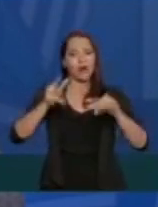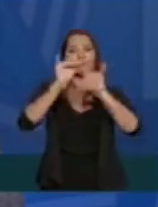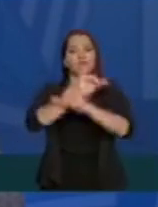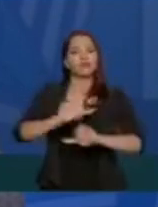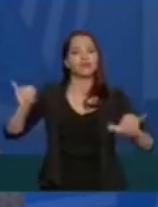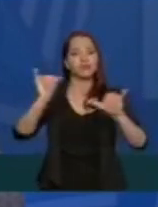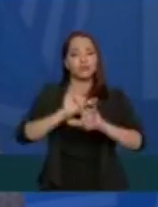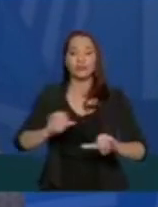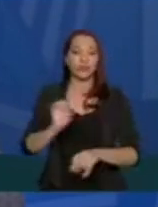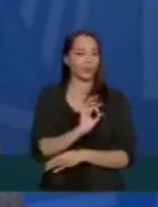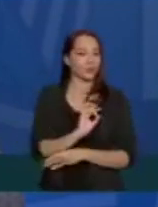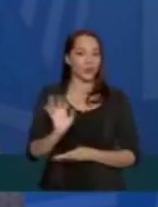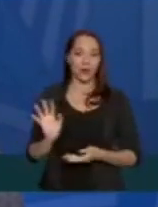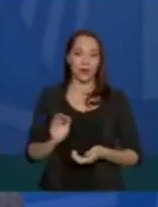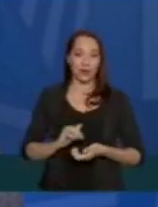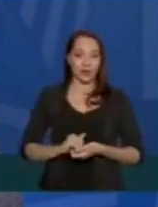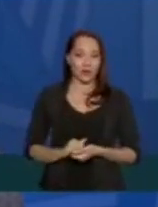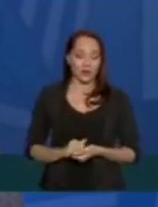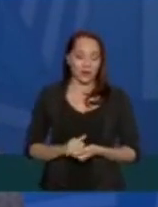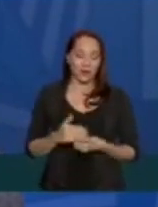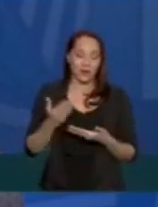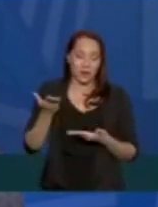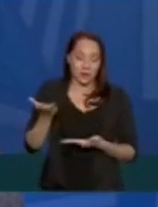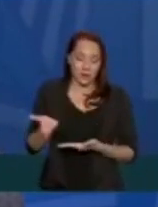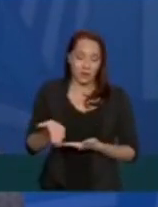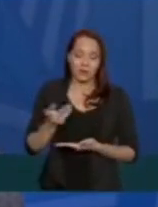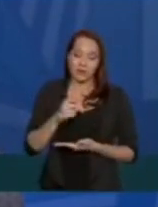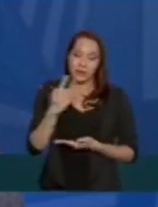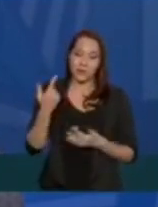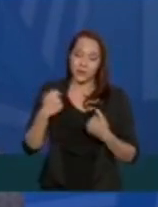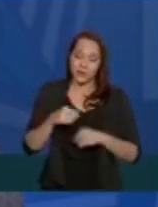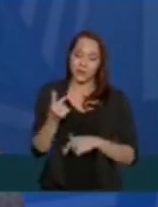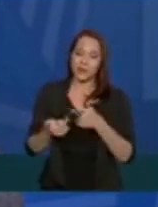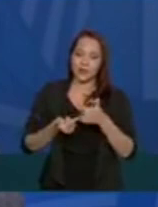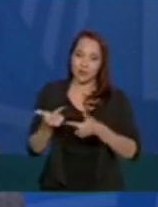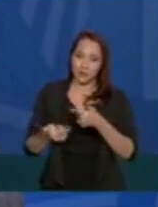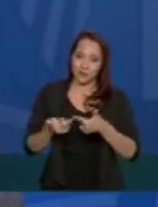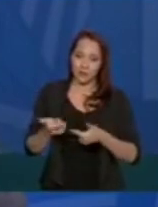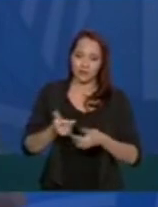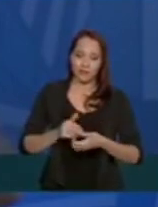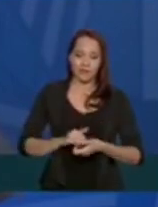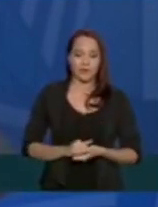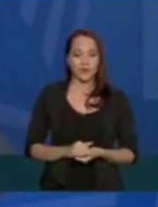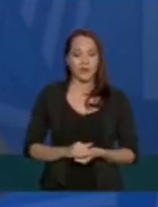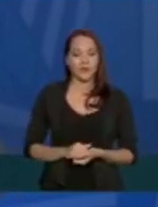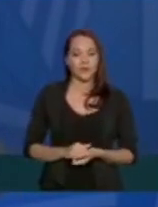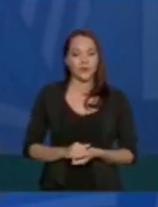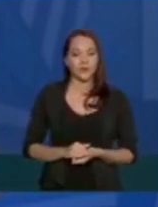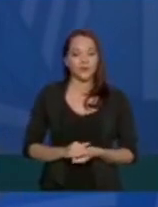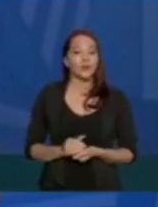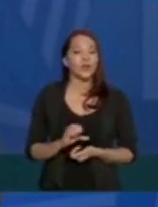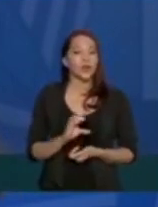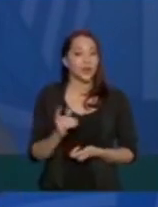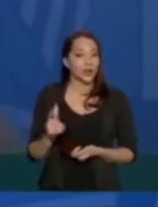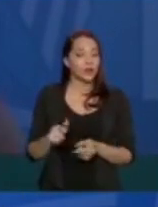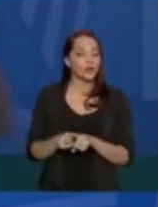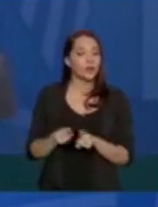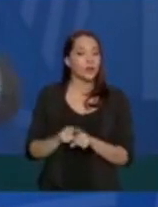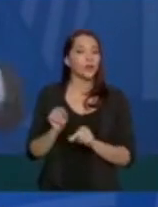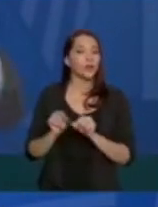coloca. E é nesse sentido que nós devemos trabalhar. E, logicamente,